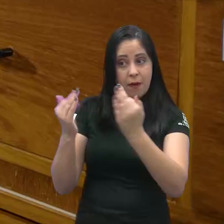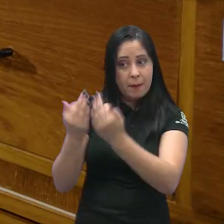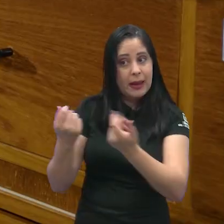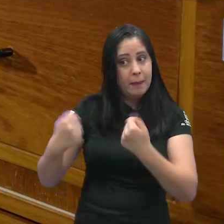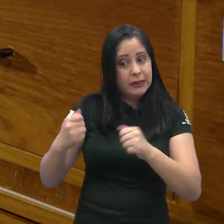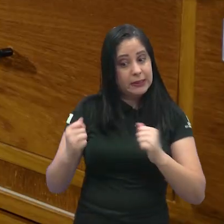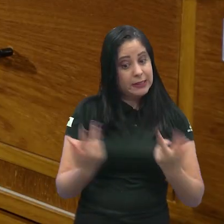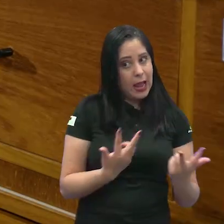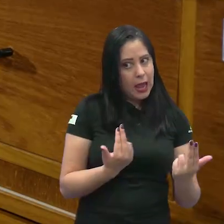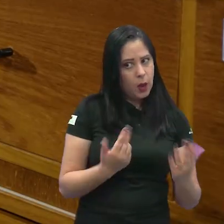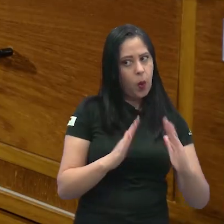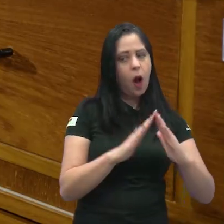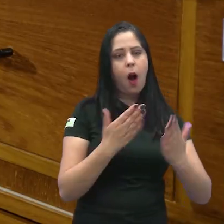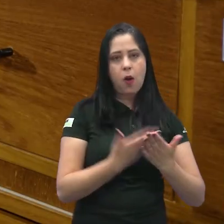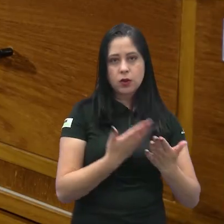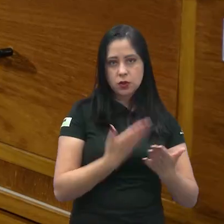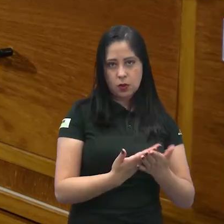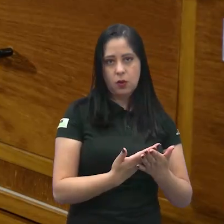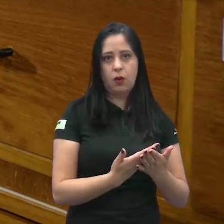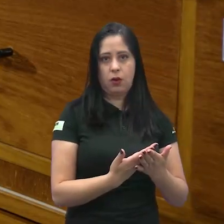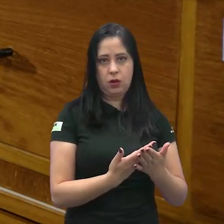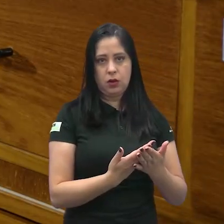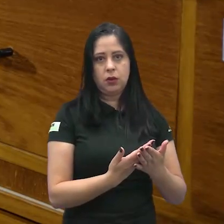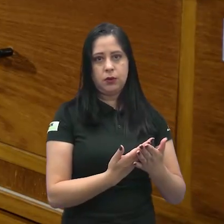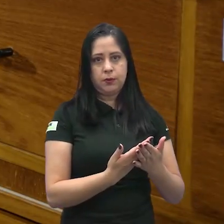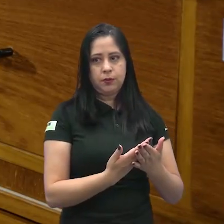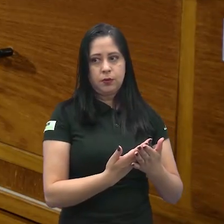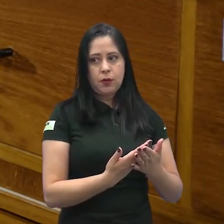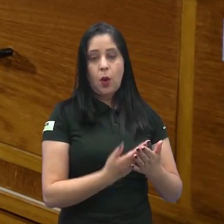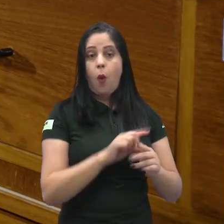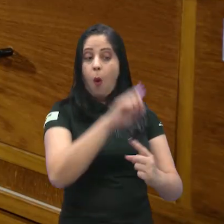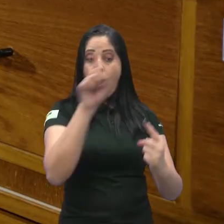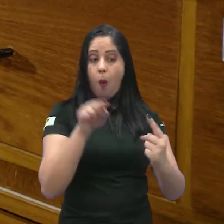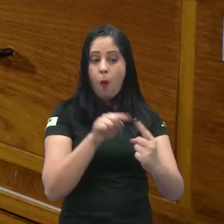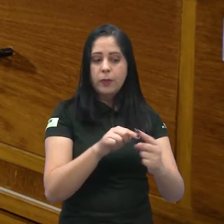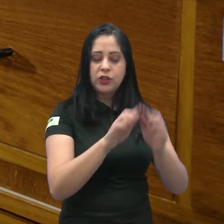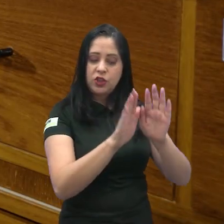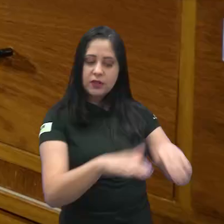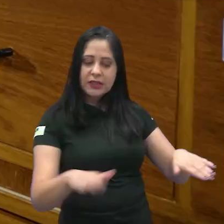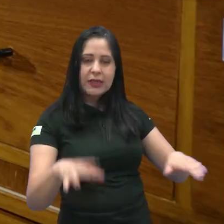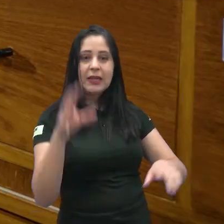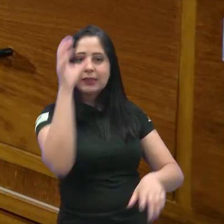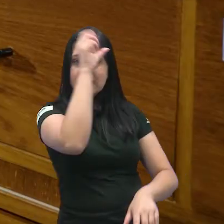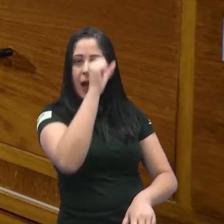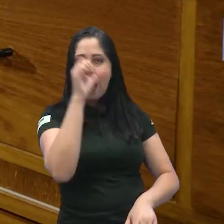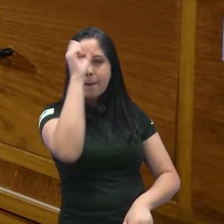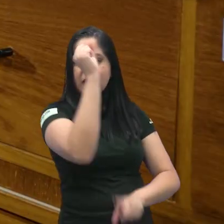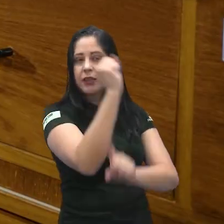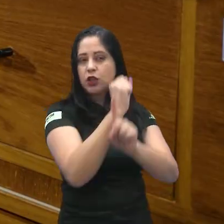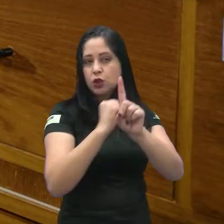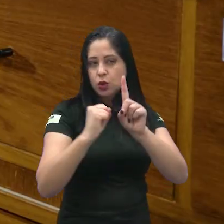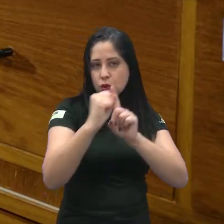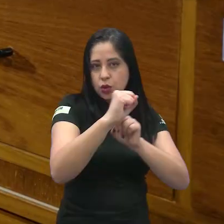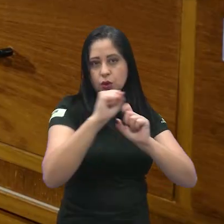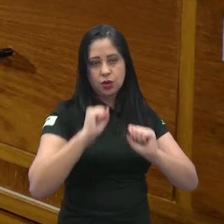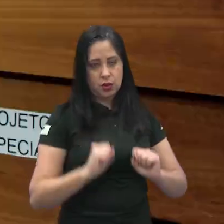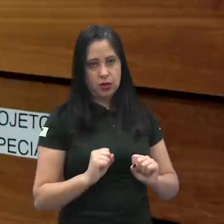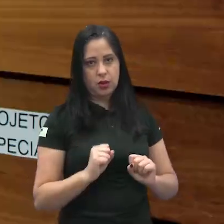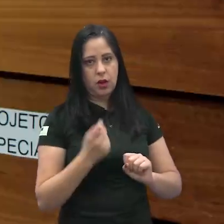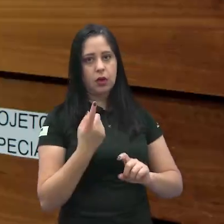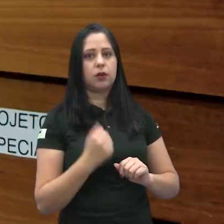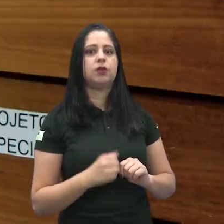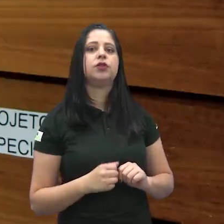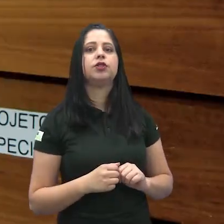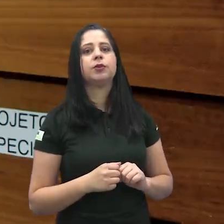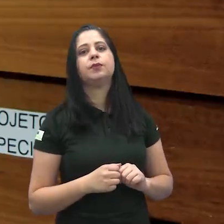conjunto, para que a gente sempre possa complementar na educação, né, social, na educação pedagógica das crianças. Eu